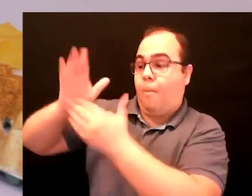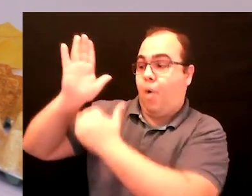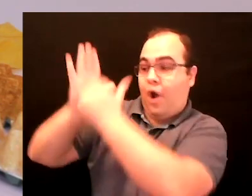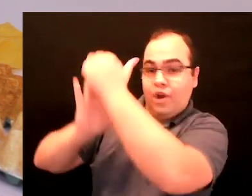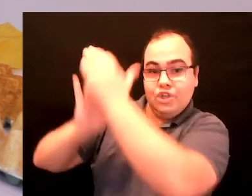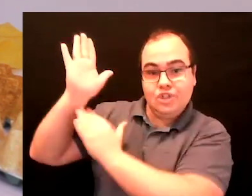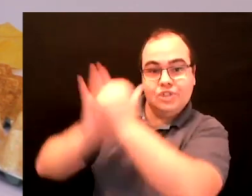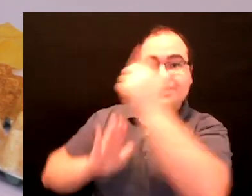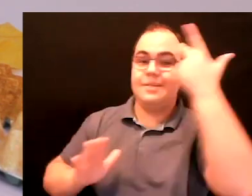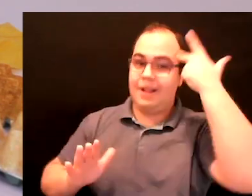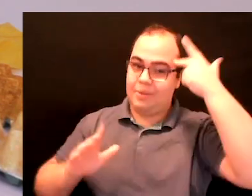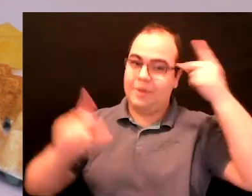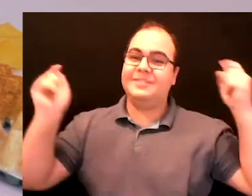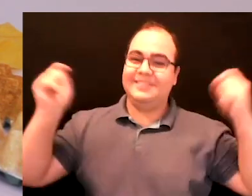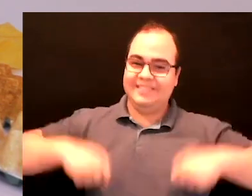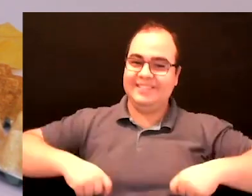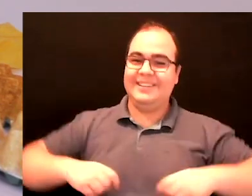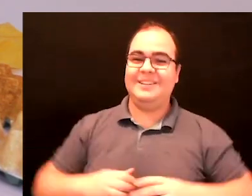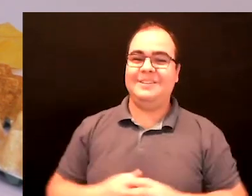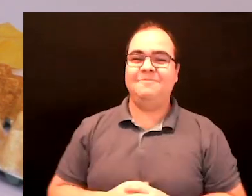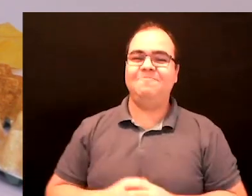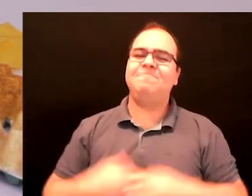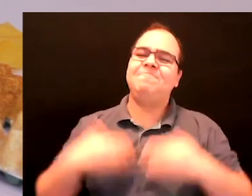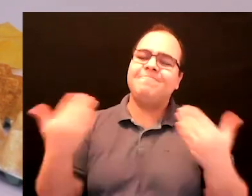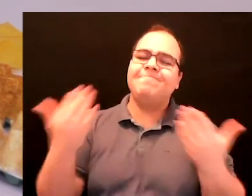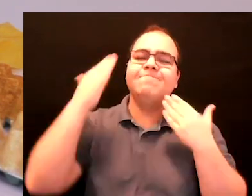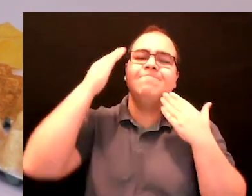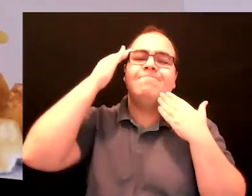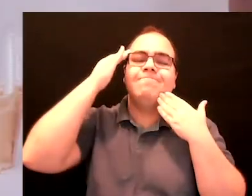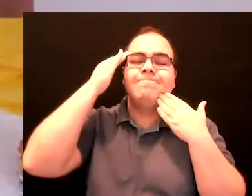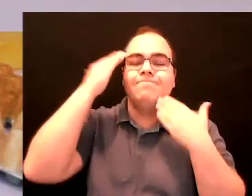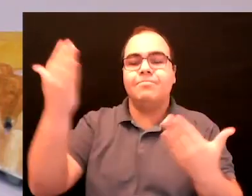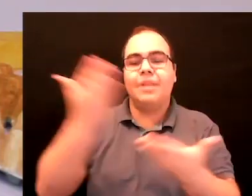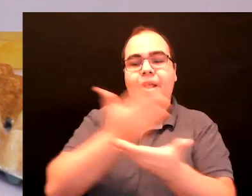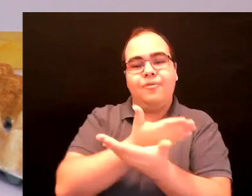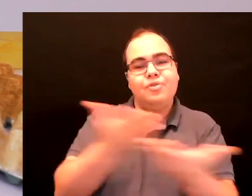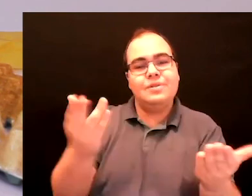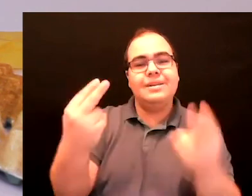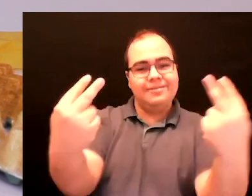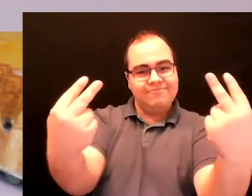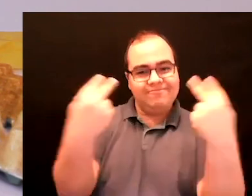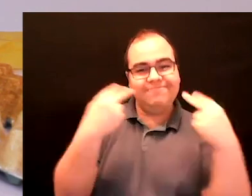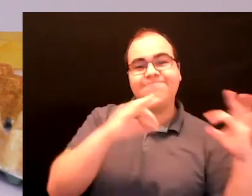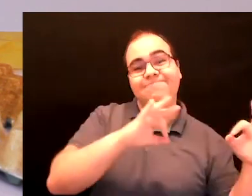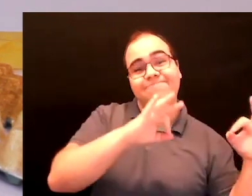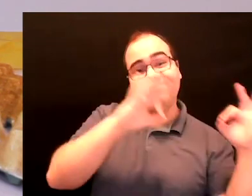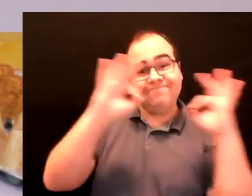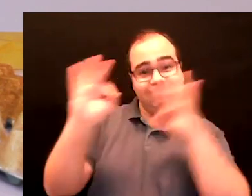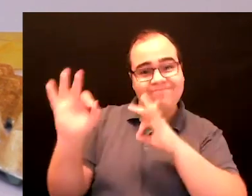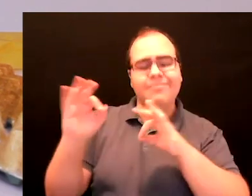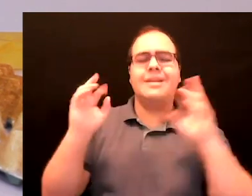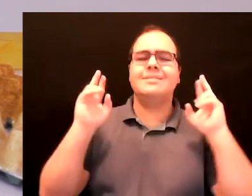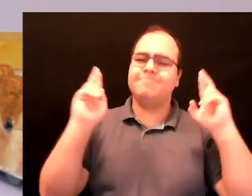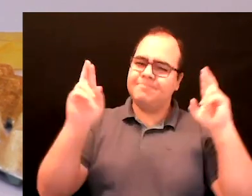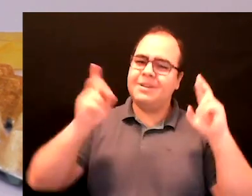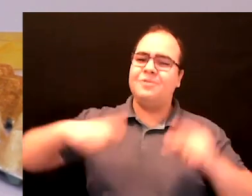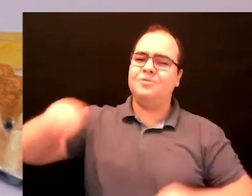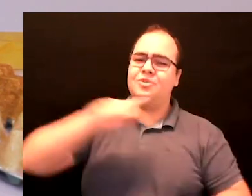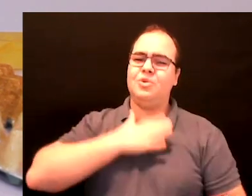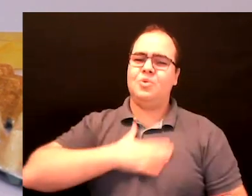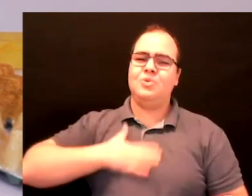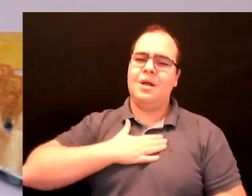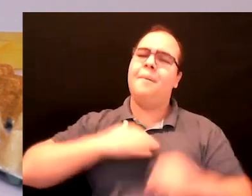copinho que eu pintei com a cola, com a tinta natural de açafrão. Eu queria agradecer vocês que assistiram até